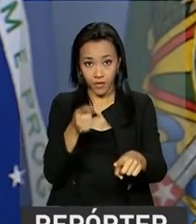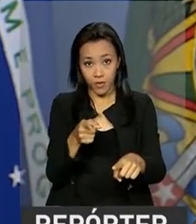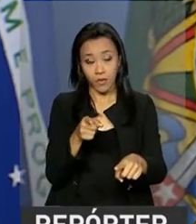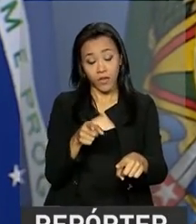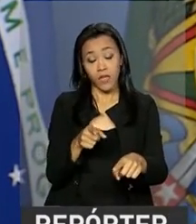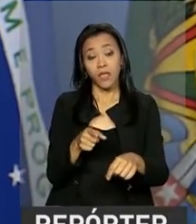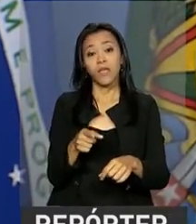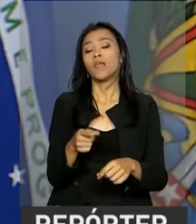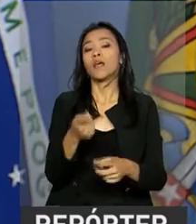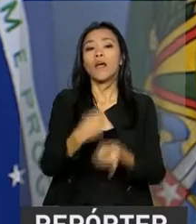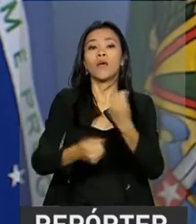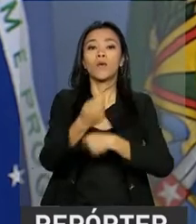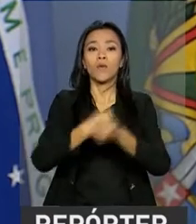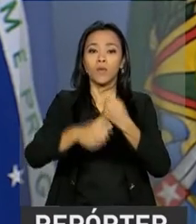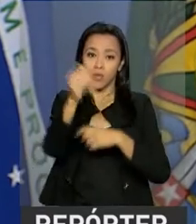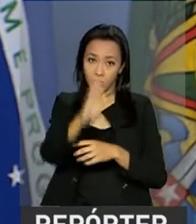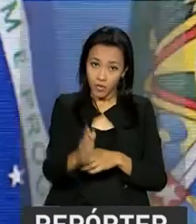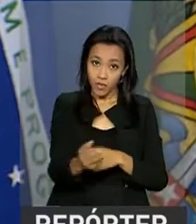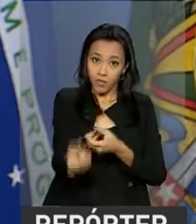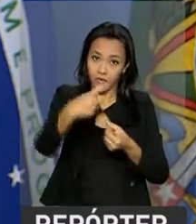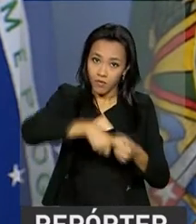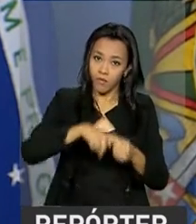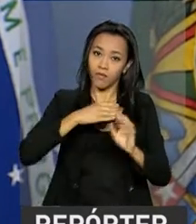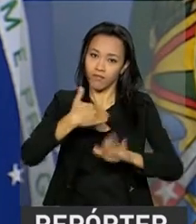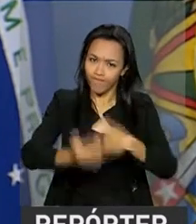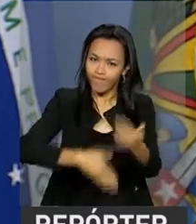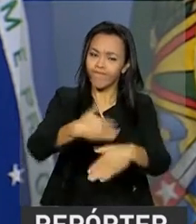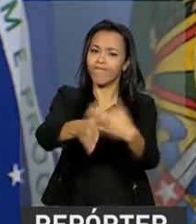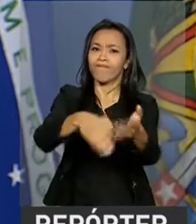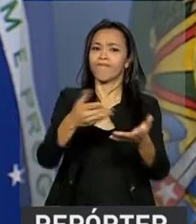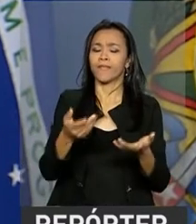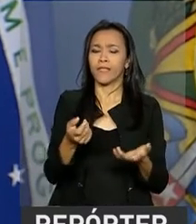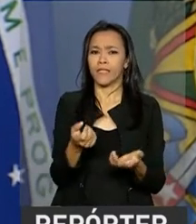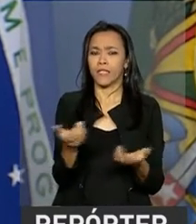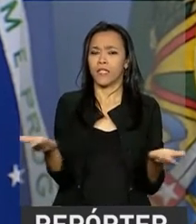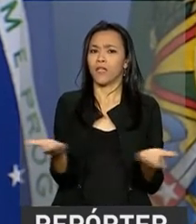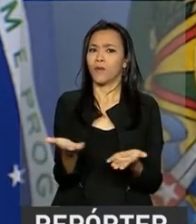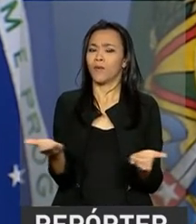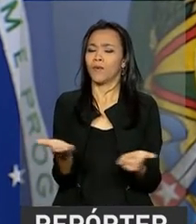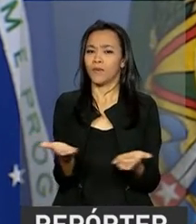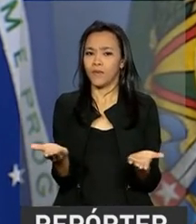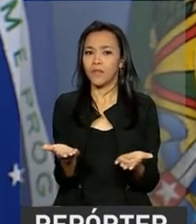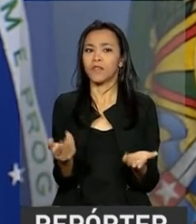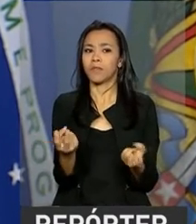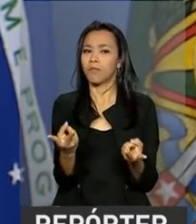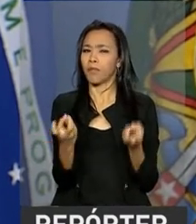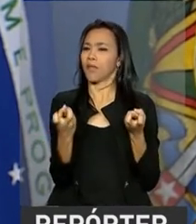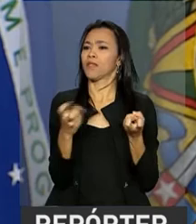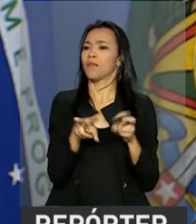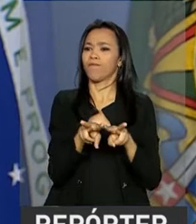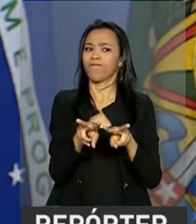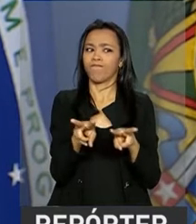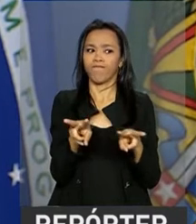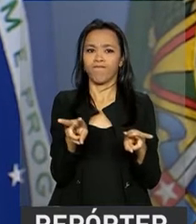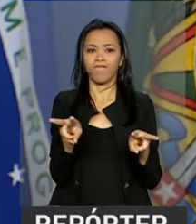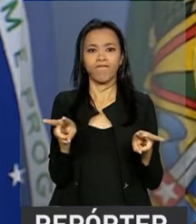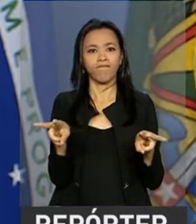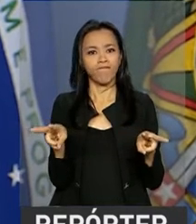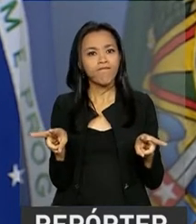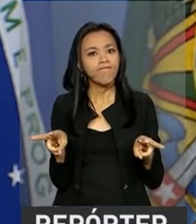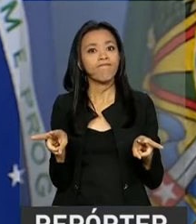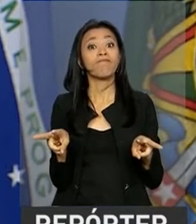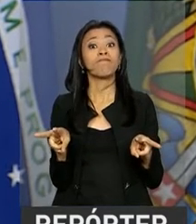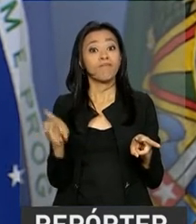volta a crescer e os sinais de fato são cada cada